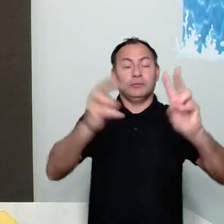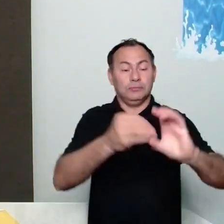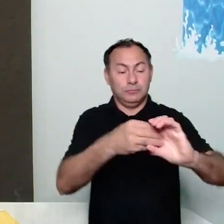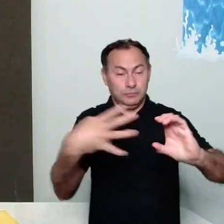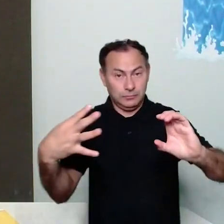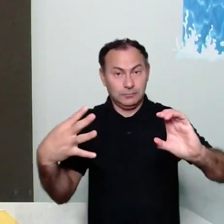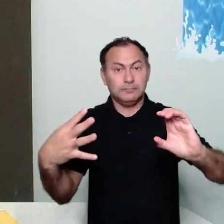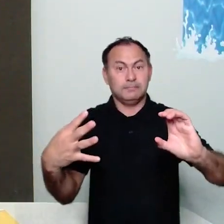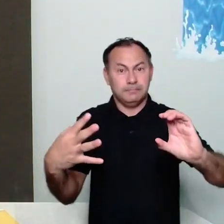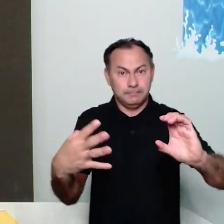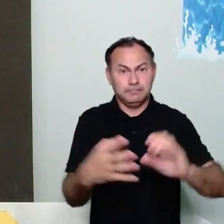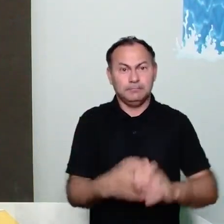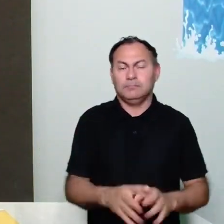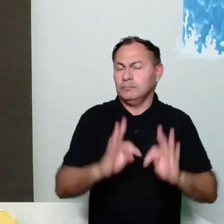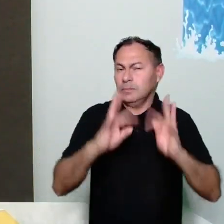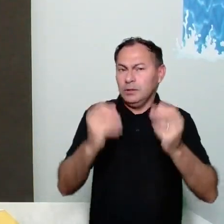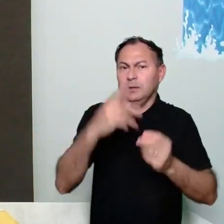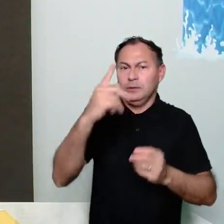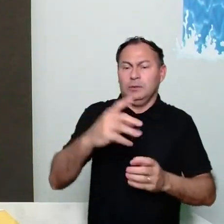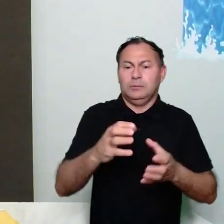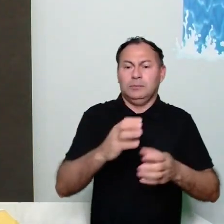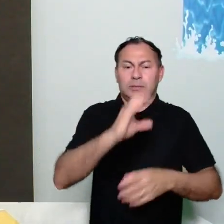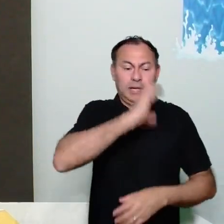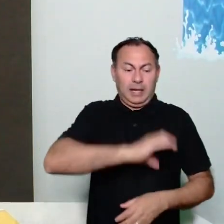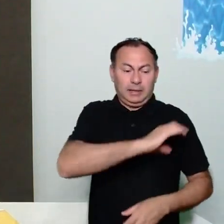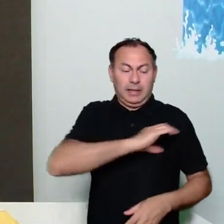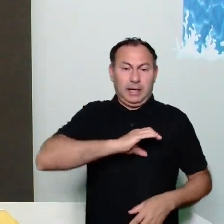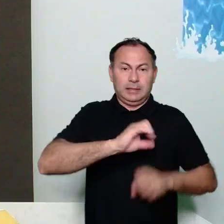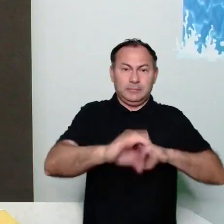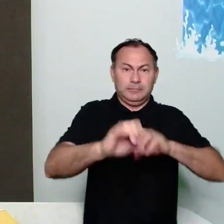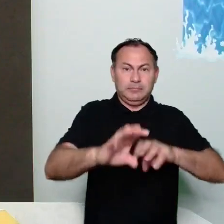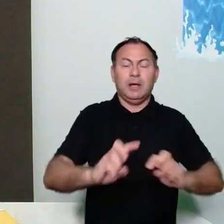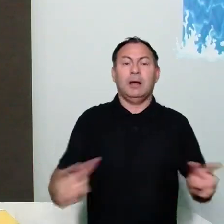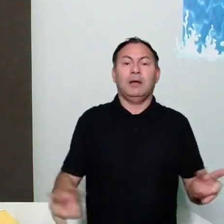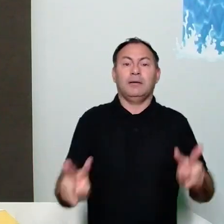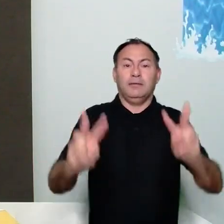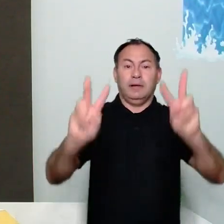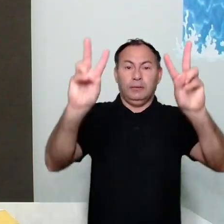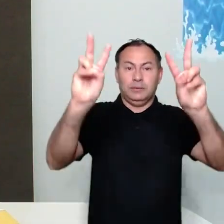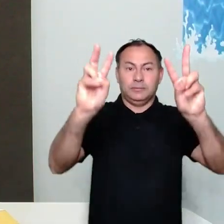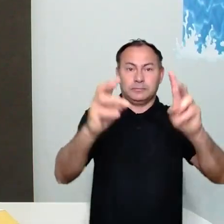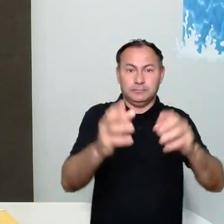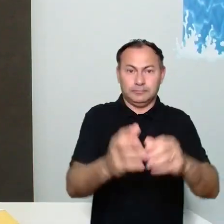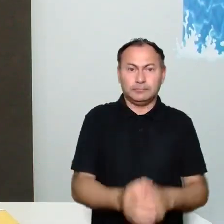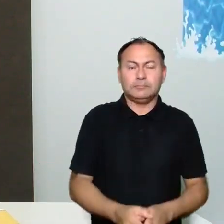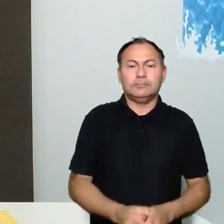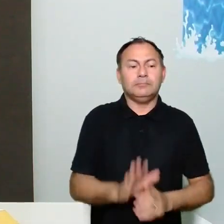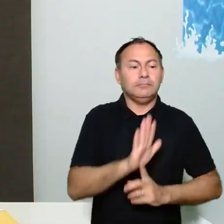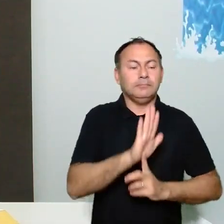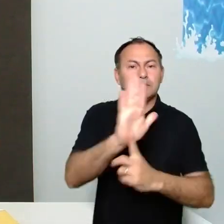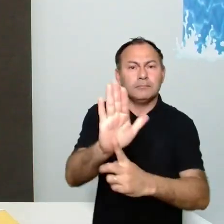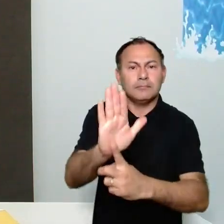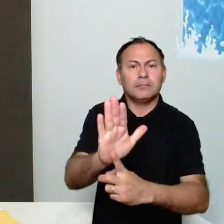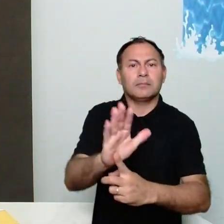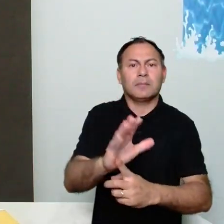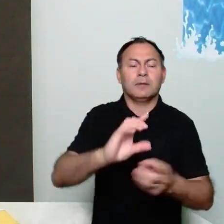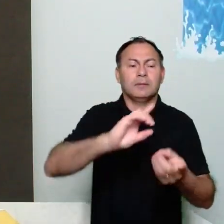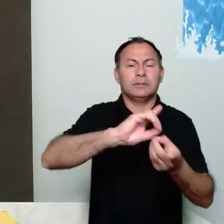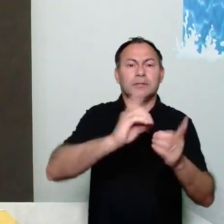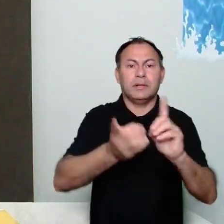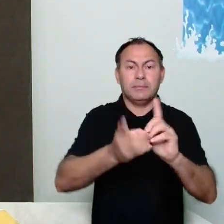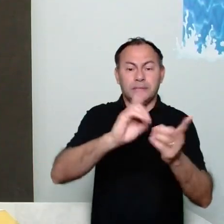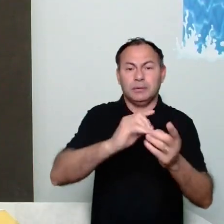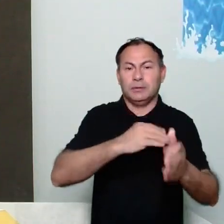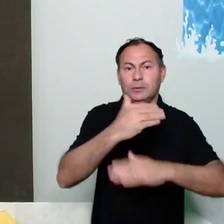caracterizaram. Sobretudo, suas catequeses seguiram tais valores, revelando o grande